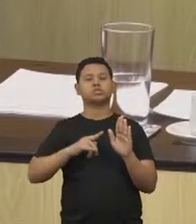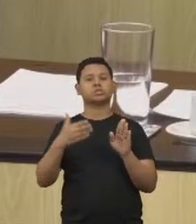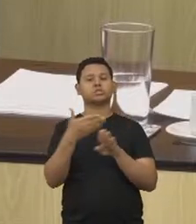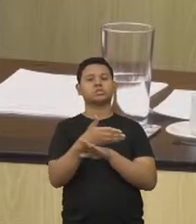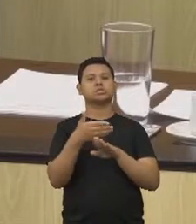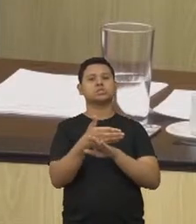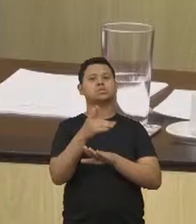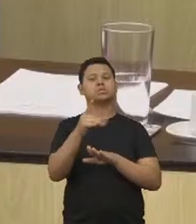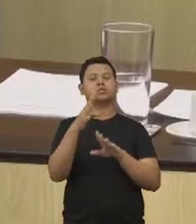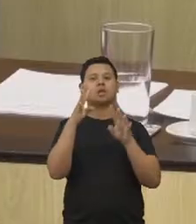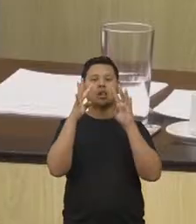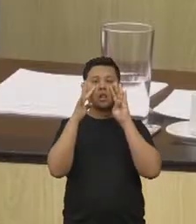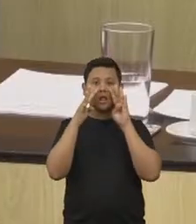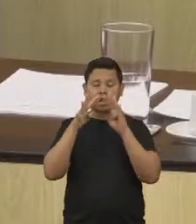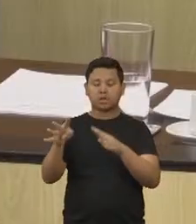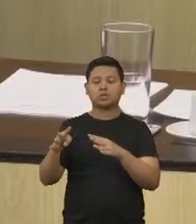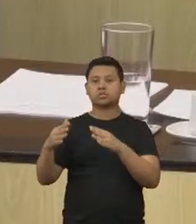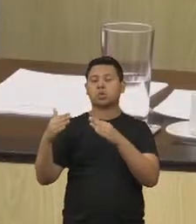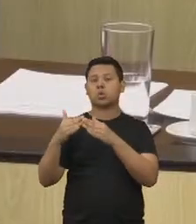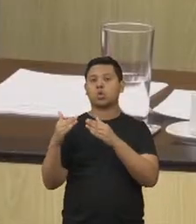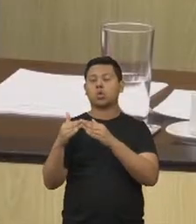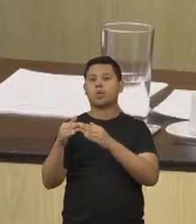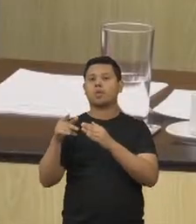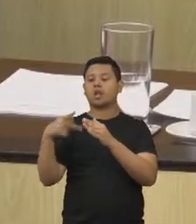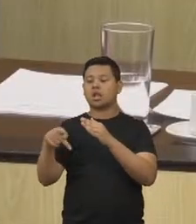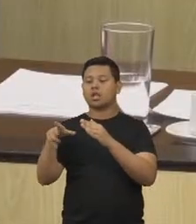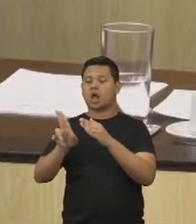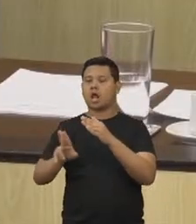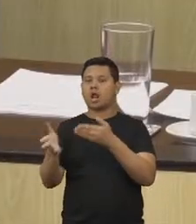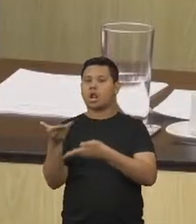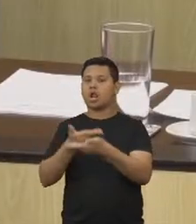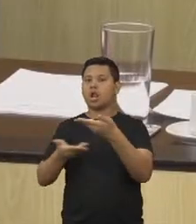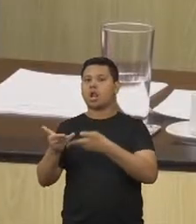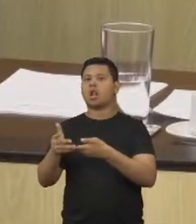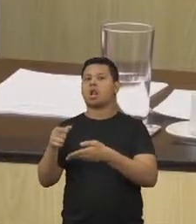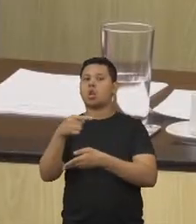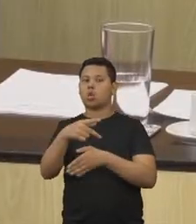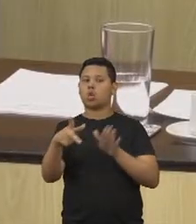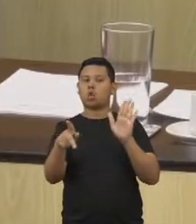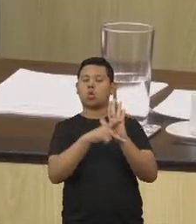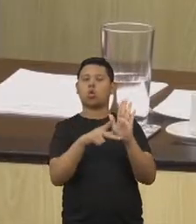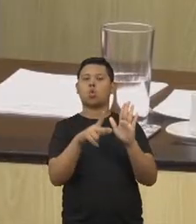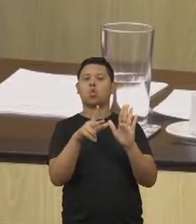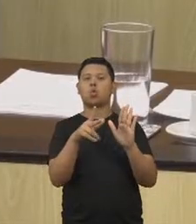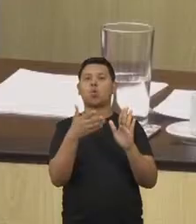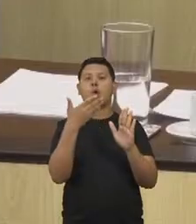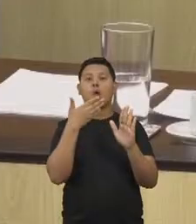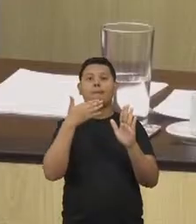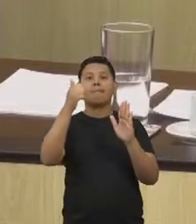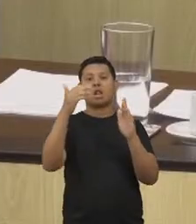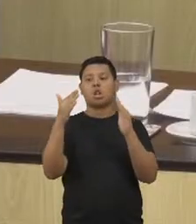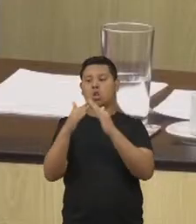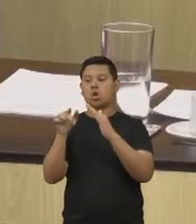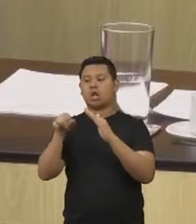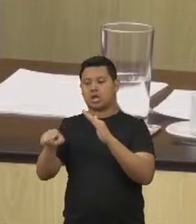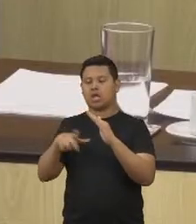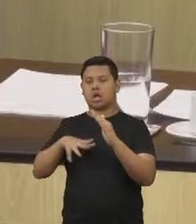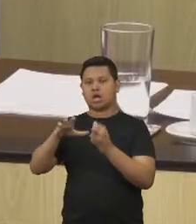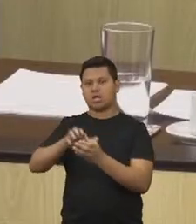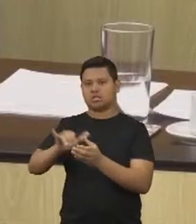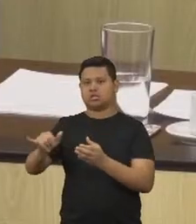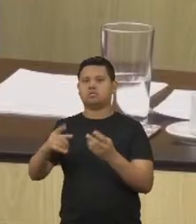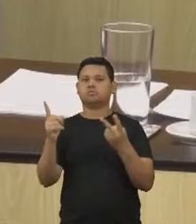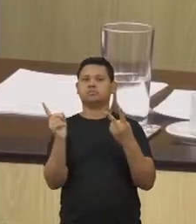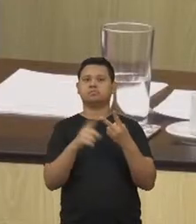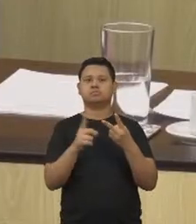acesso à atenção domiciliar fornecida através do programa Melhor em Casa no município de